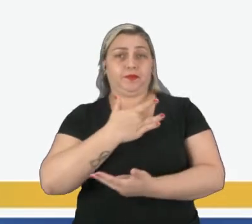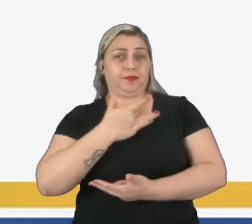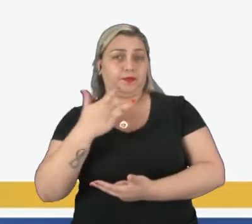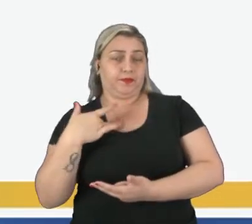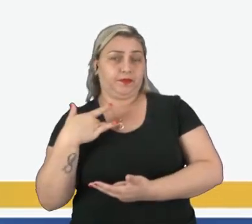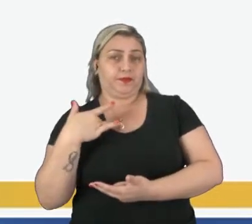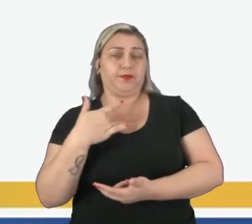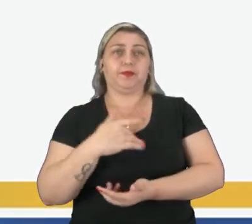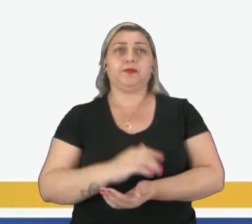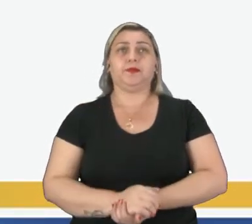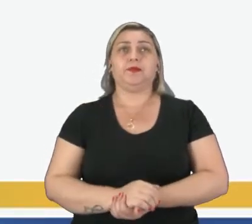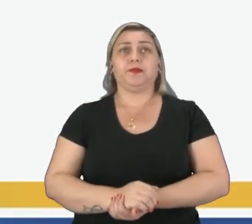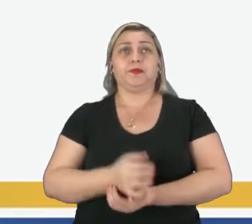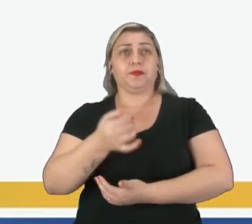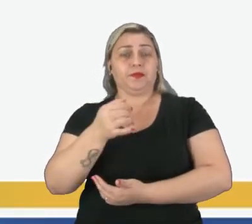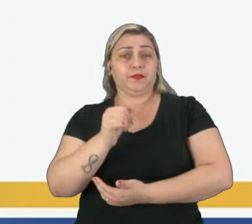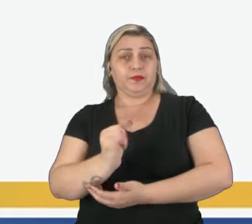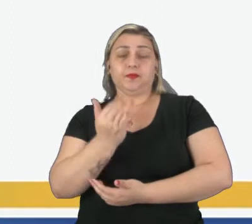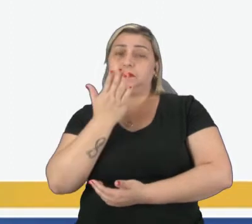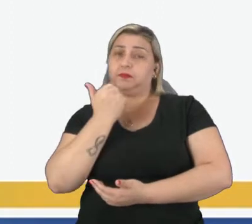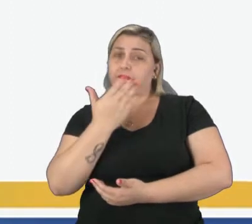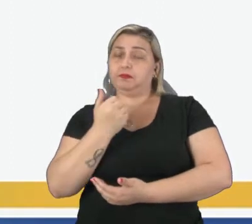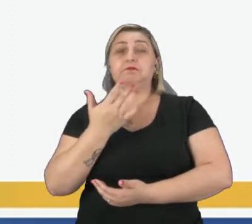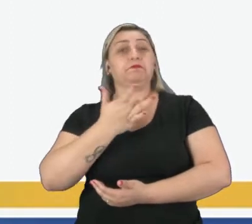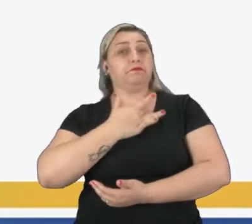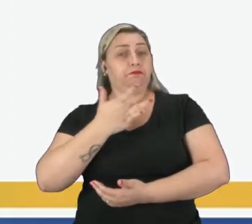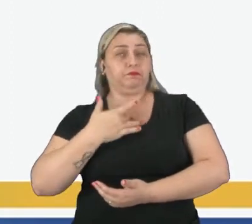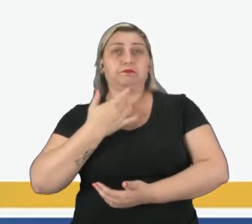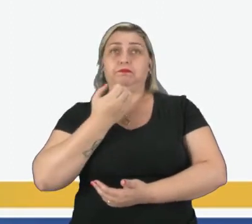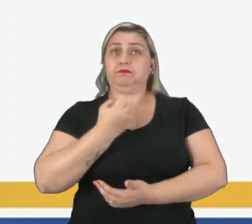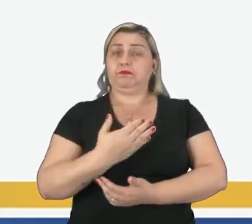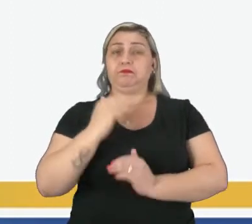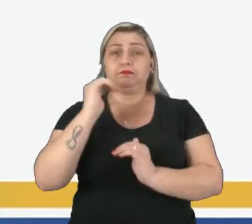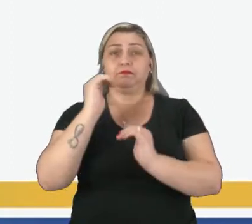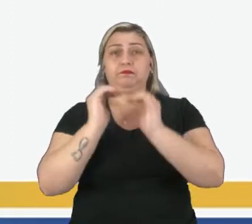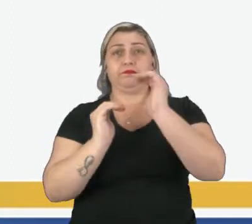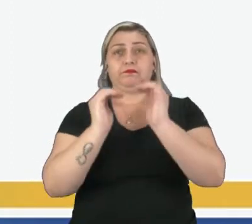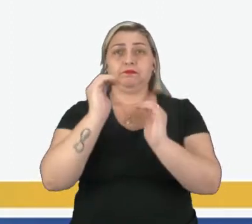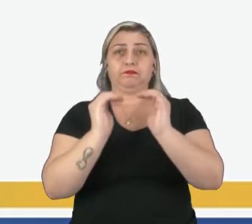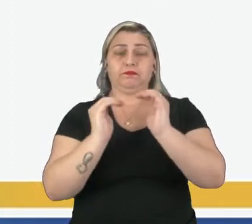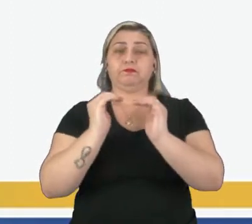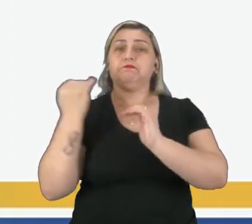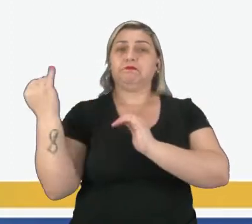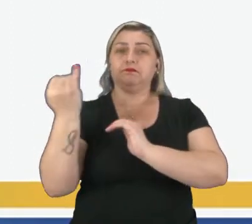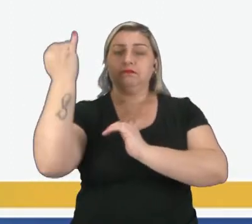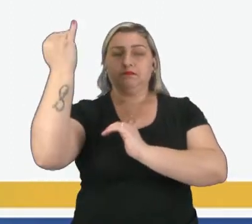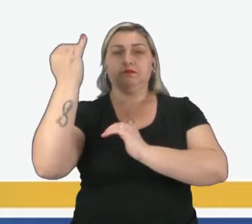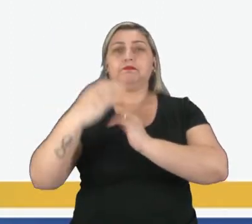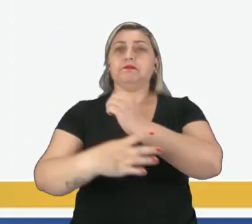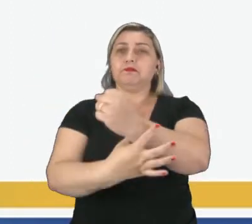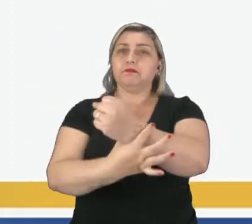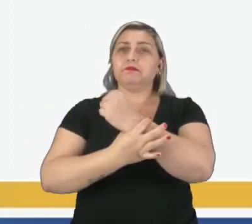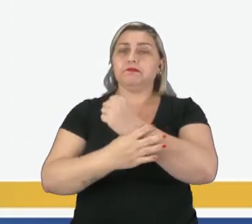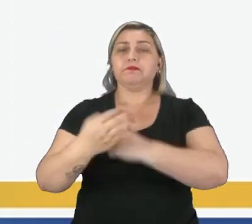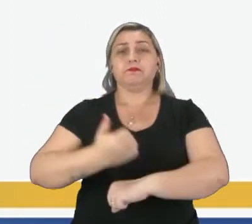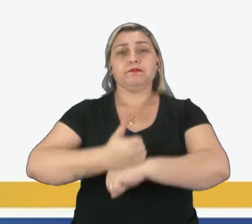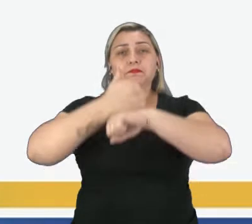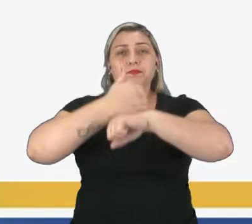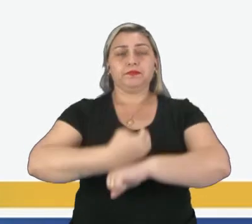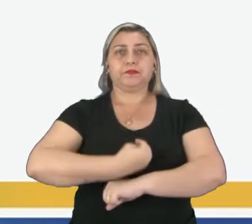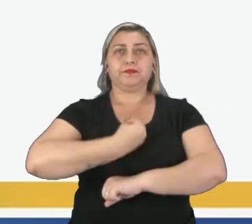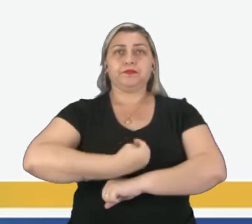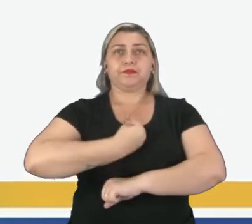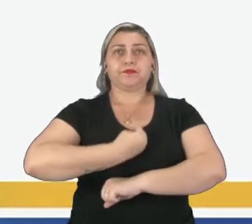Alimentação saudável. Se alimentar de forma saudável e equilibrada é essencial para garantir qualidade de